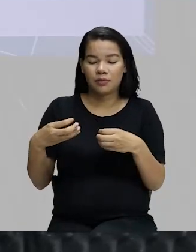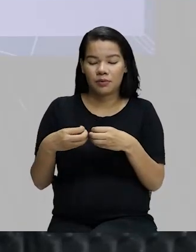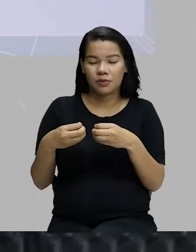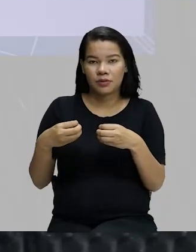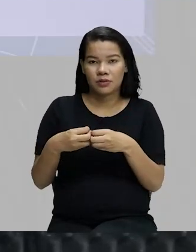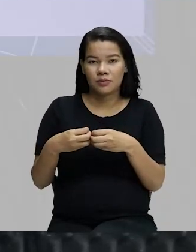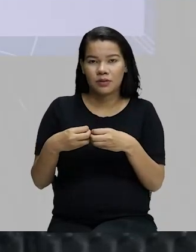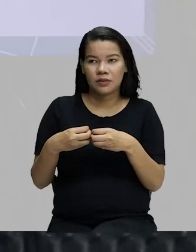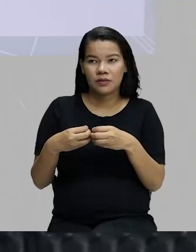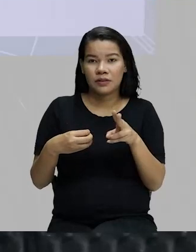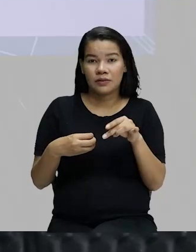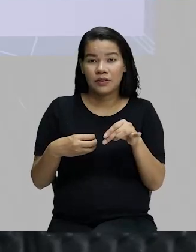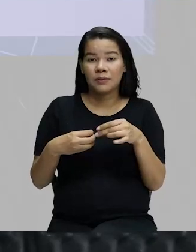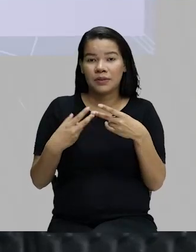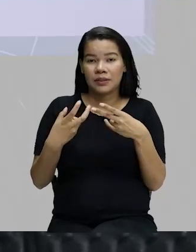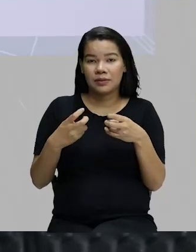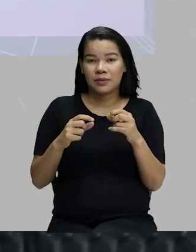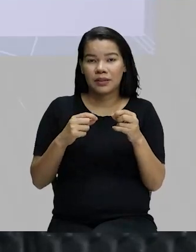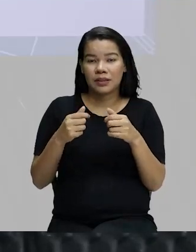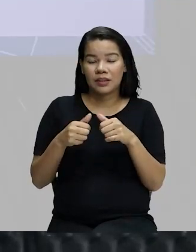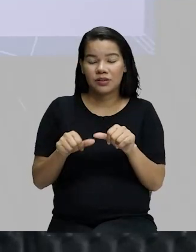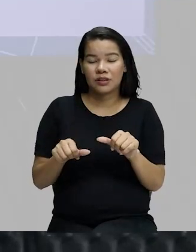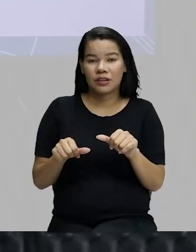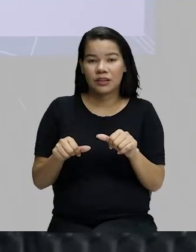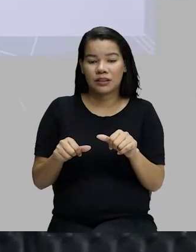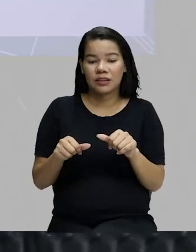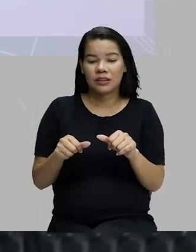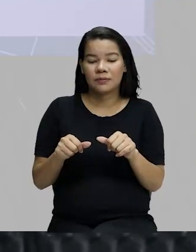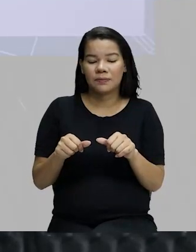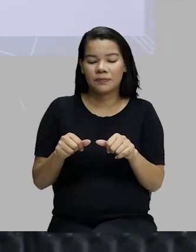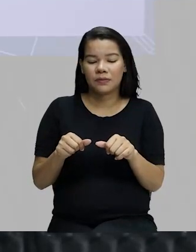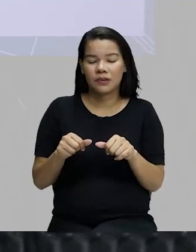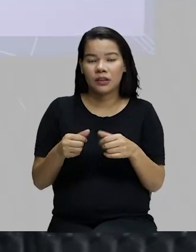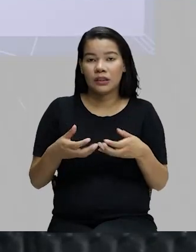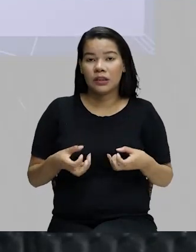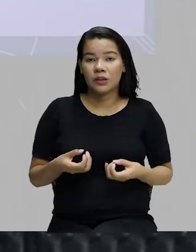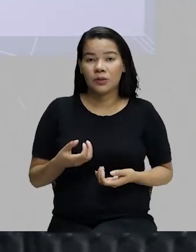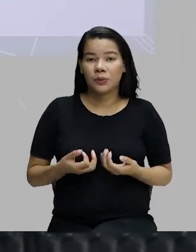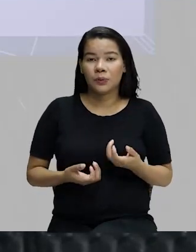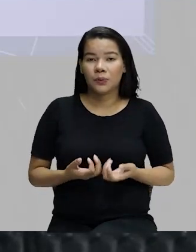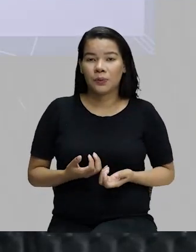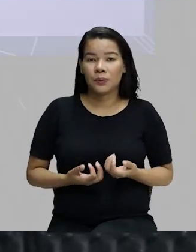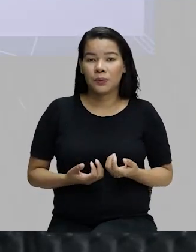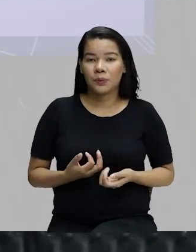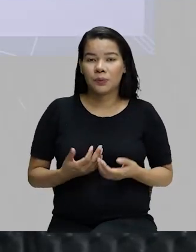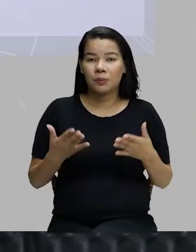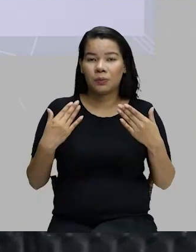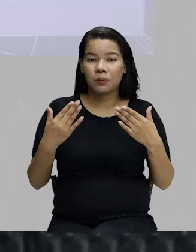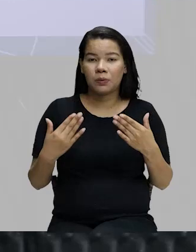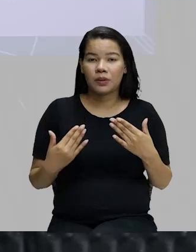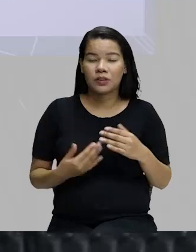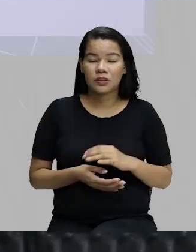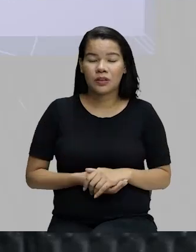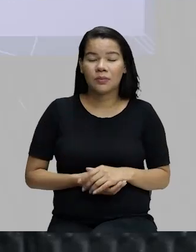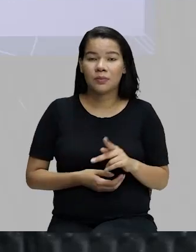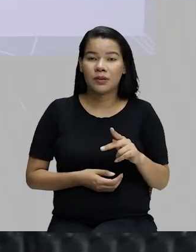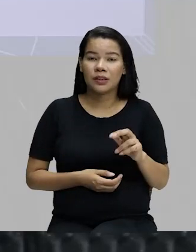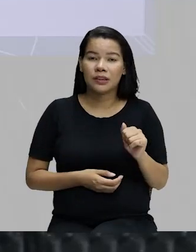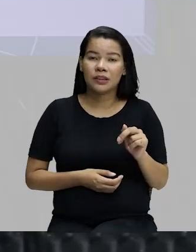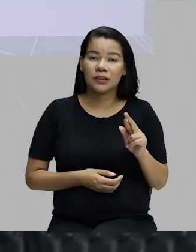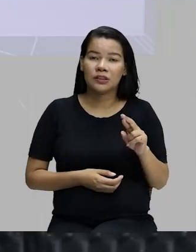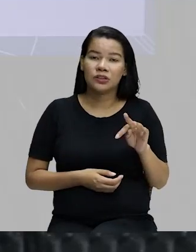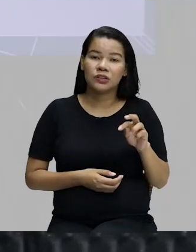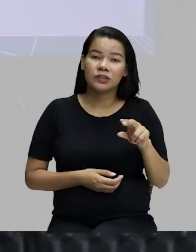na pastilha de freio, você vai observar que ela está quente. Ela está quente, certo? Por quê? Esse processo vai gerar um